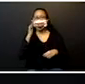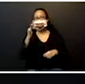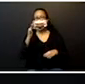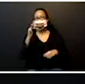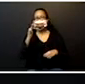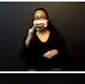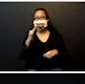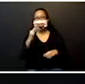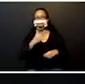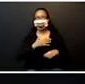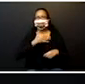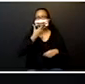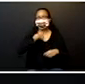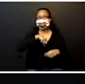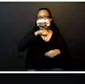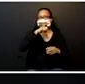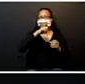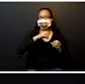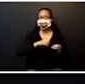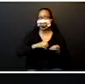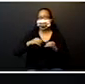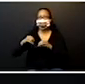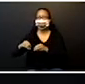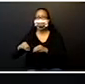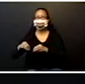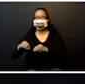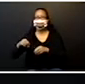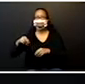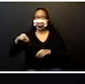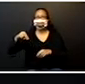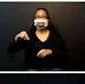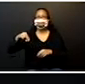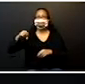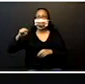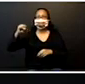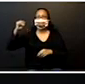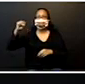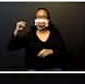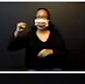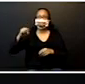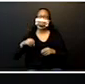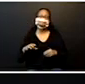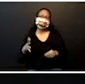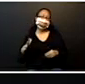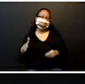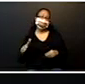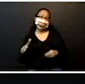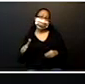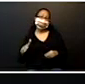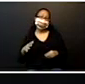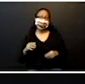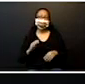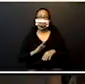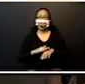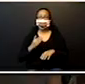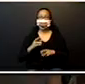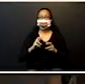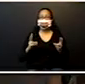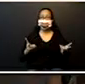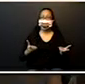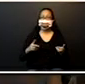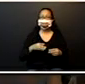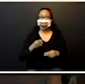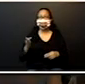meu pai arrastará o Polo Sul. Talvez essa seja a mais diferente para